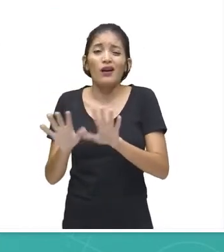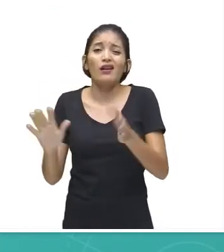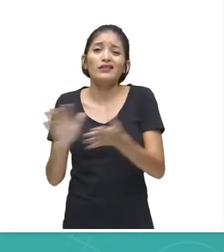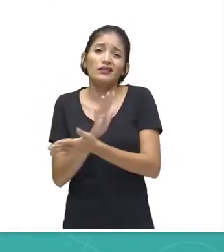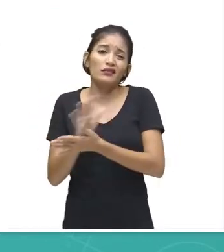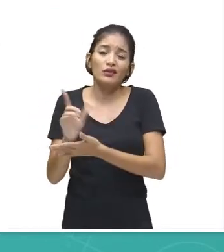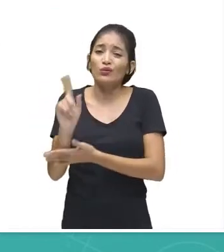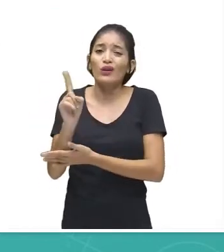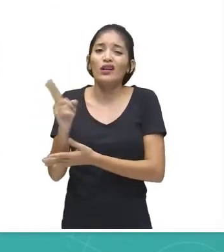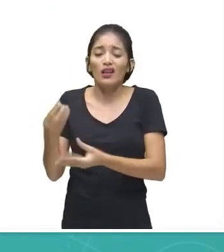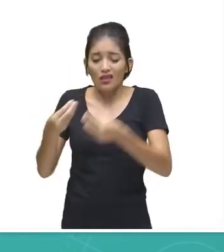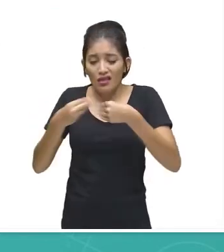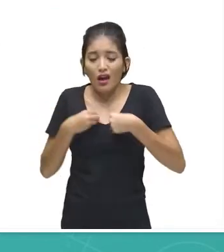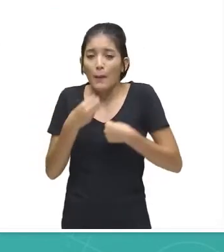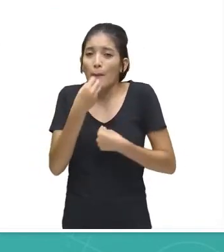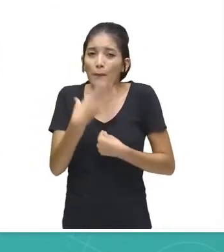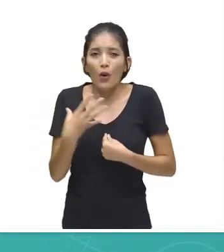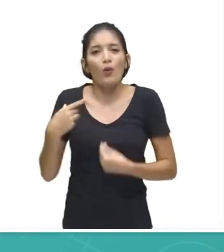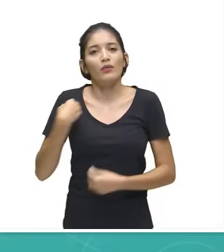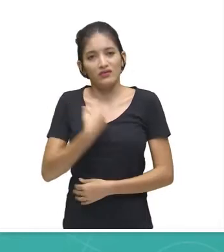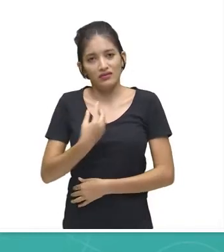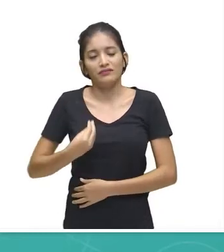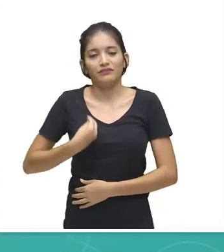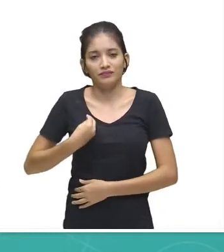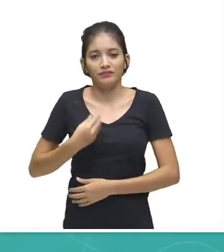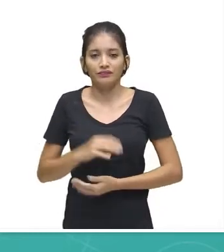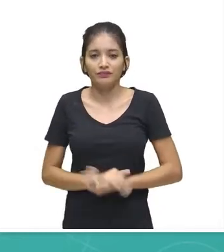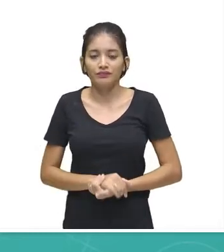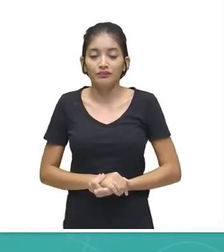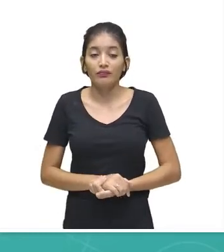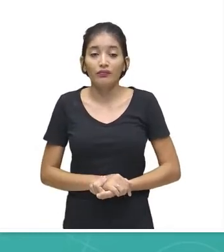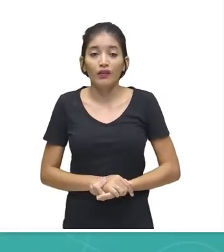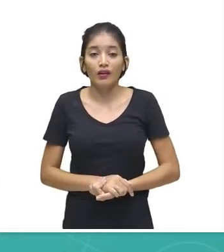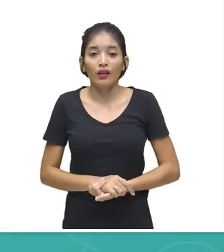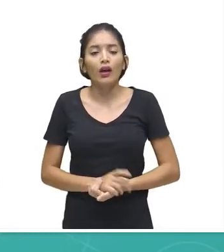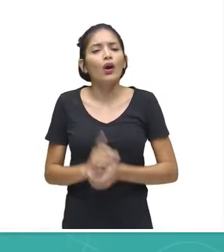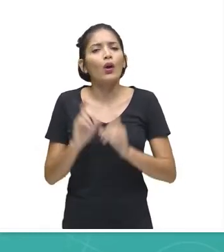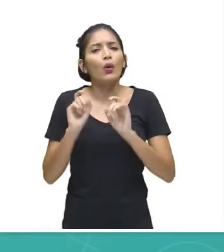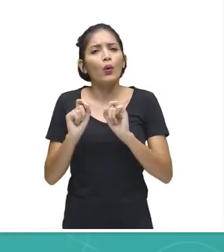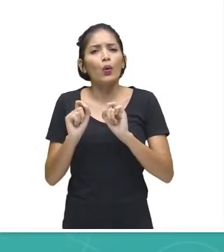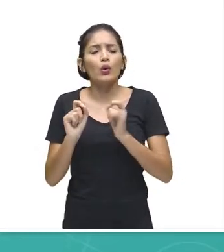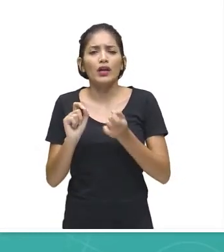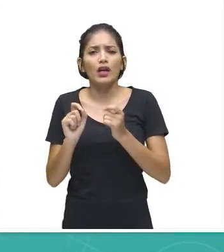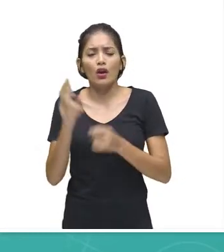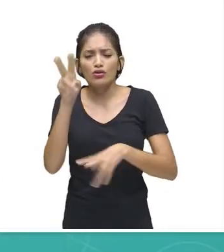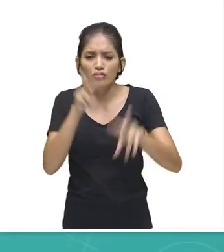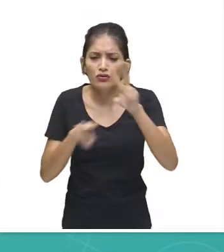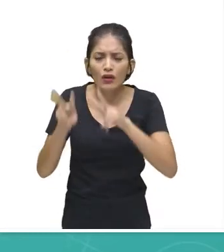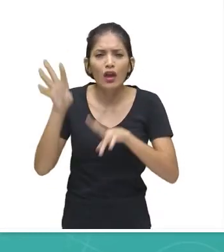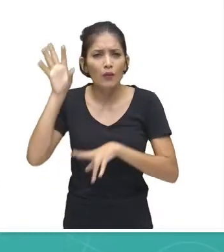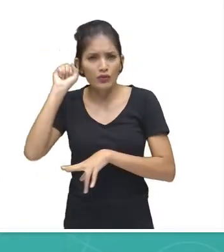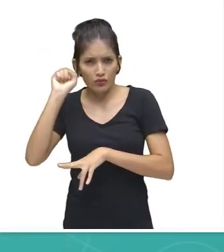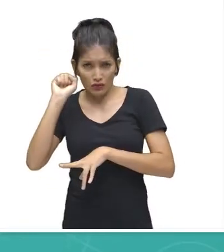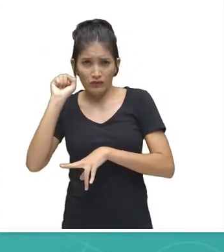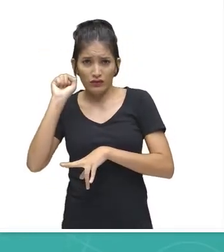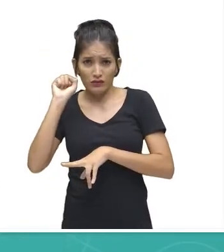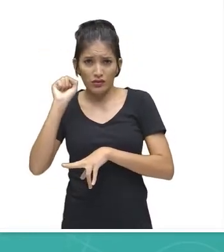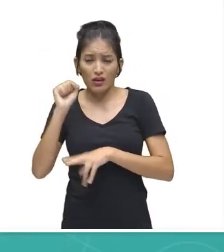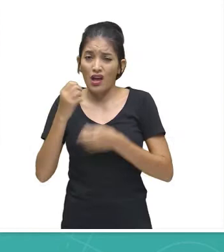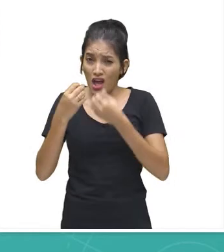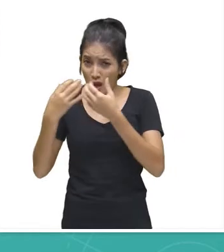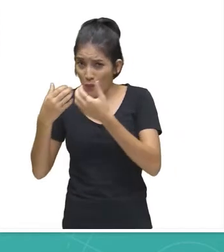nossa vida. Então, vamos adiante. Aquilo que chegou aos nossos olhos e ouvidos, vale a pena ou